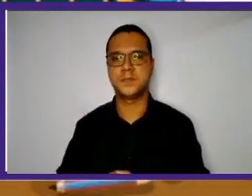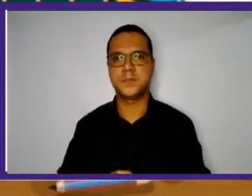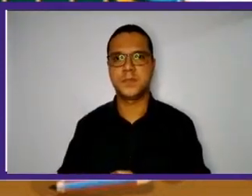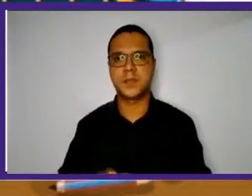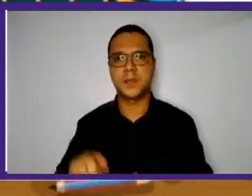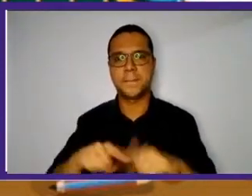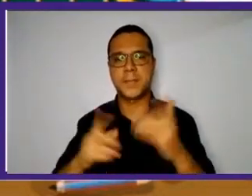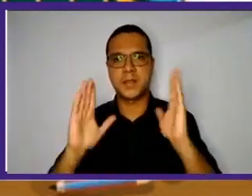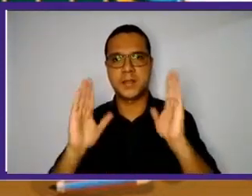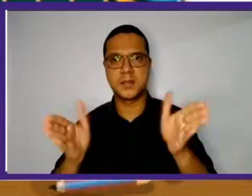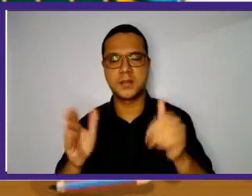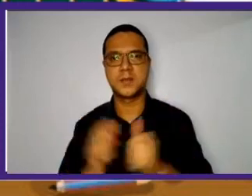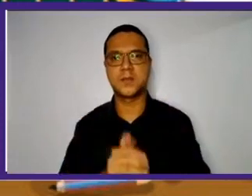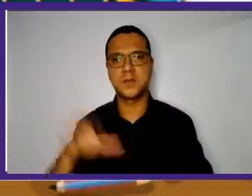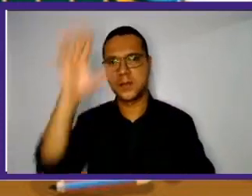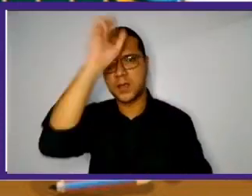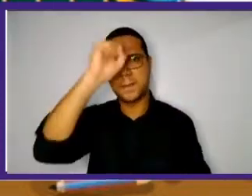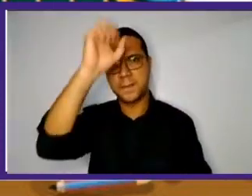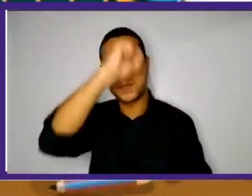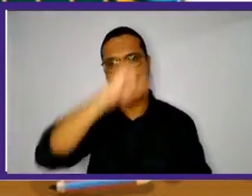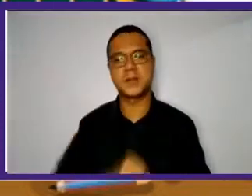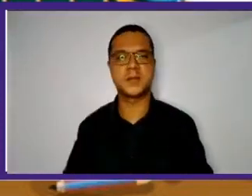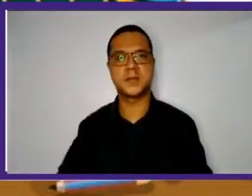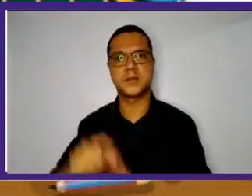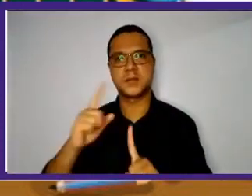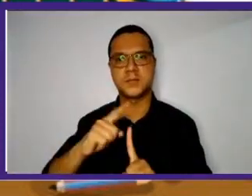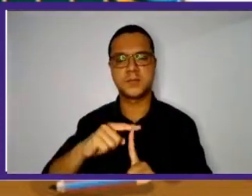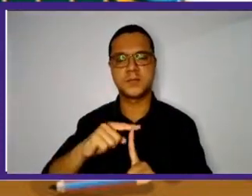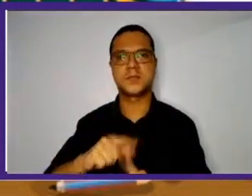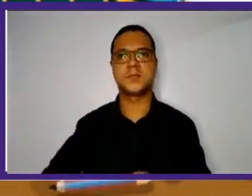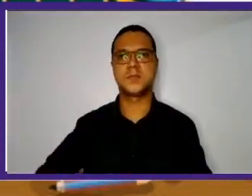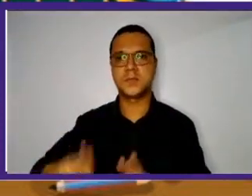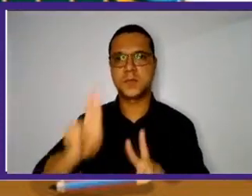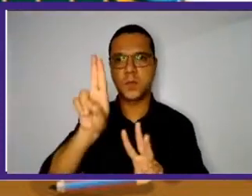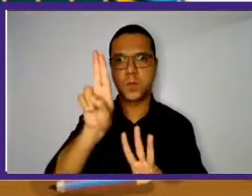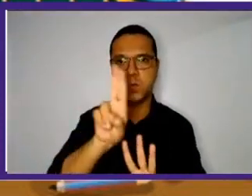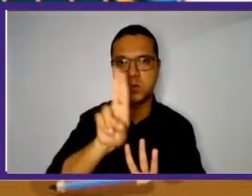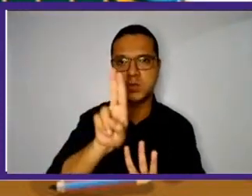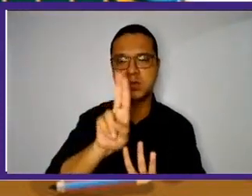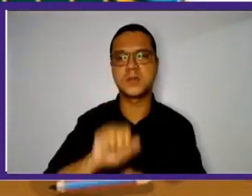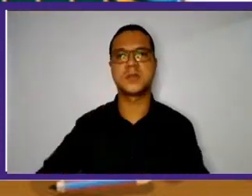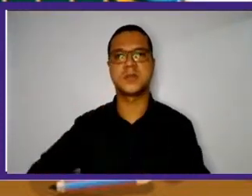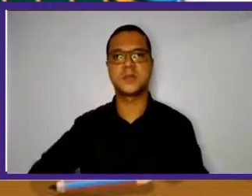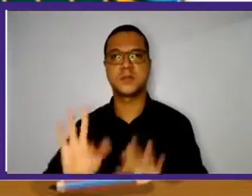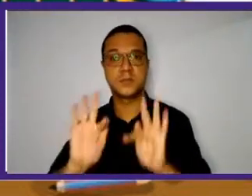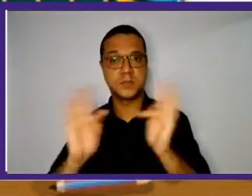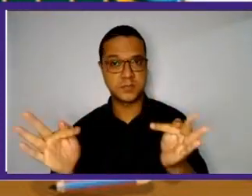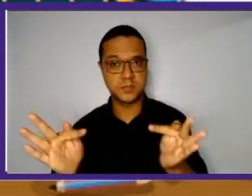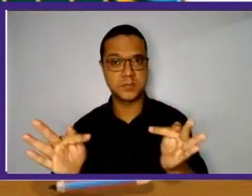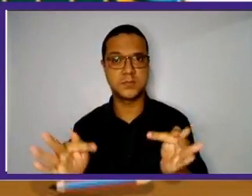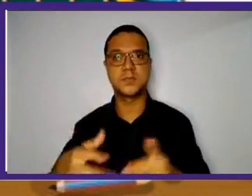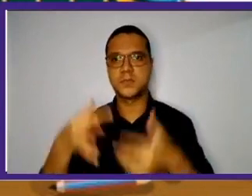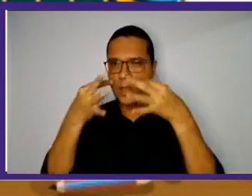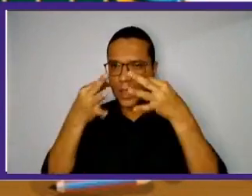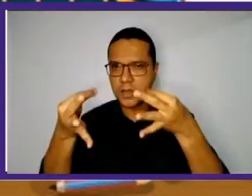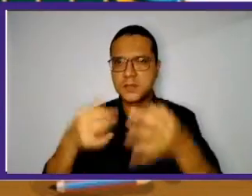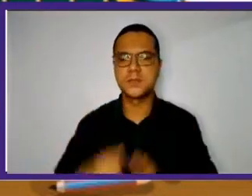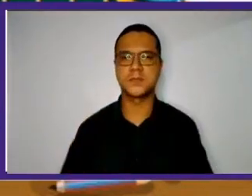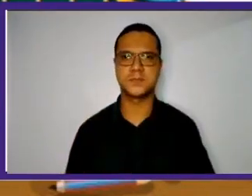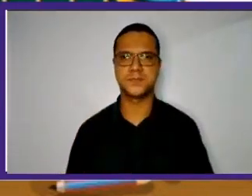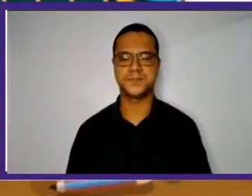Mas agora a gente vai aprender somente a classe das unidades simples, tá certo? Prestem